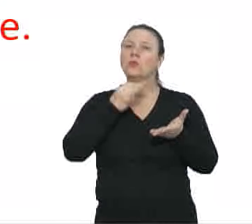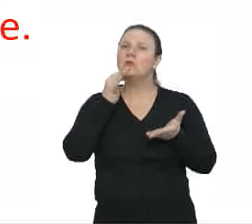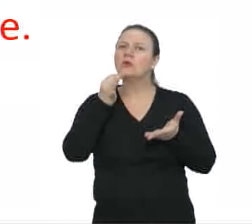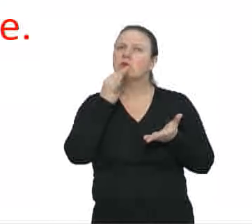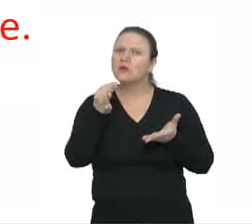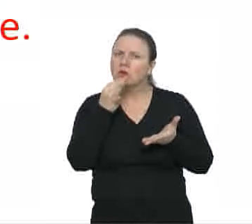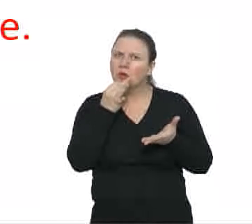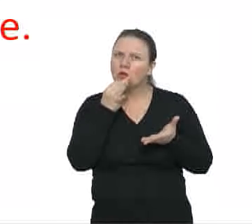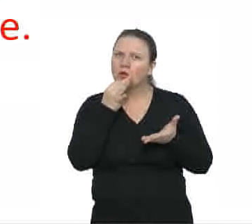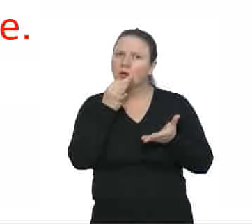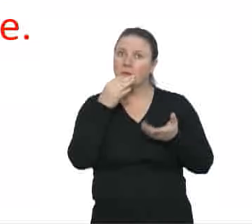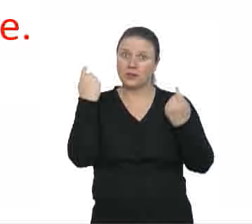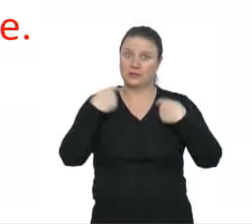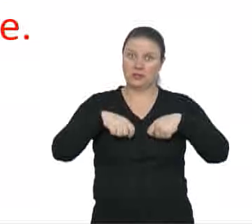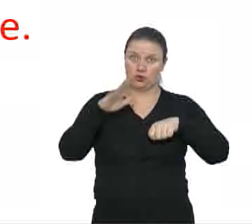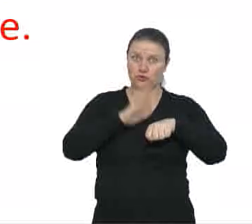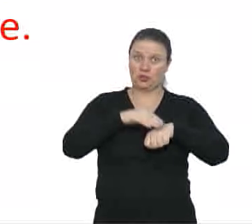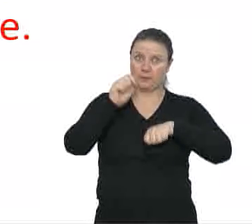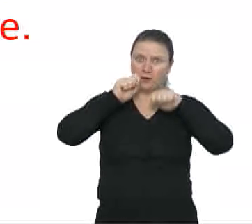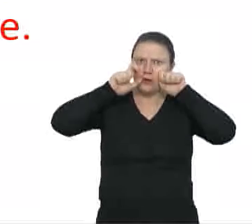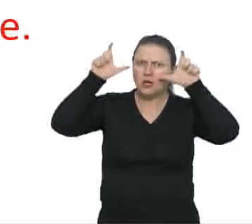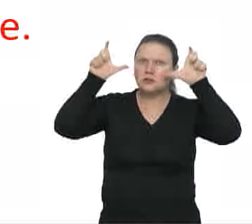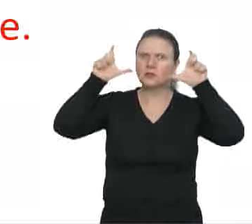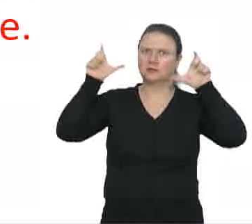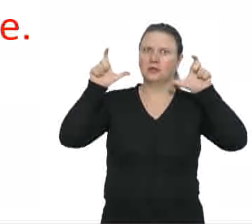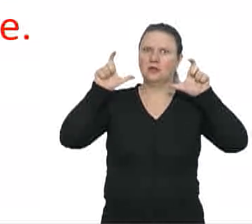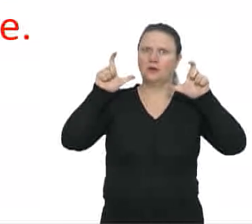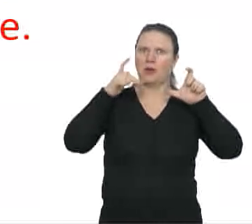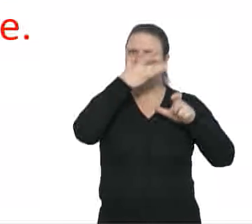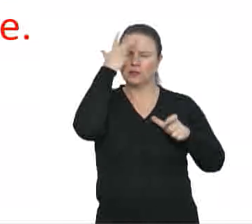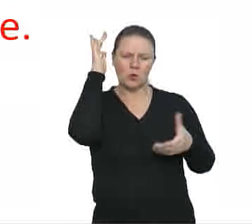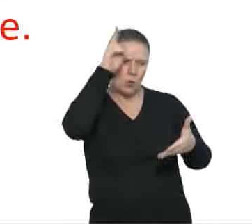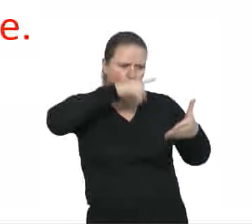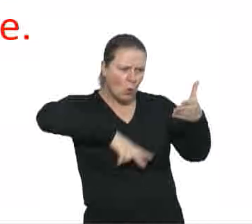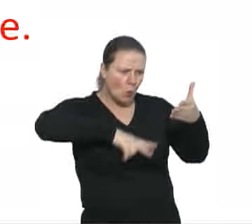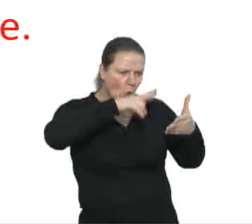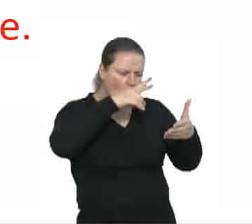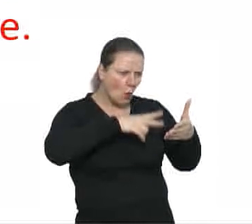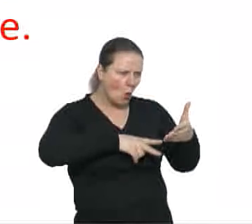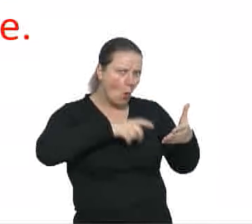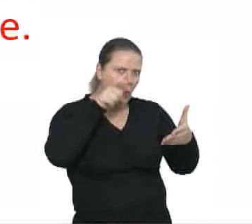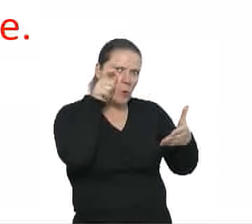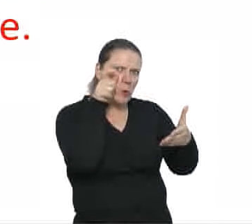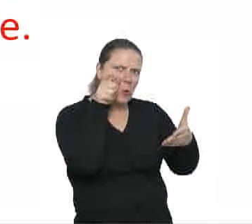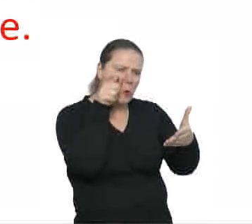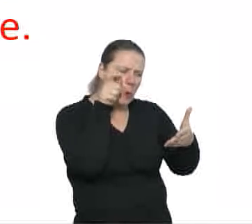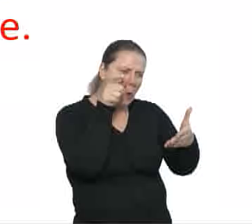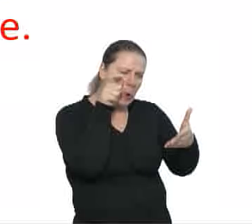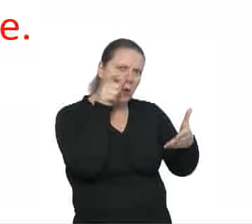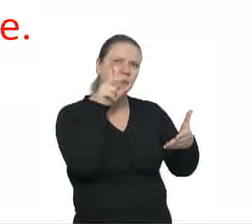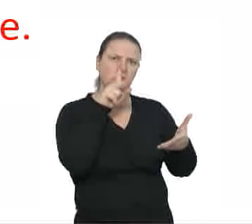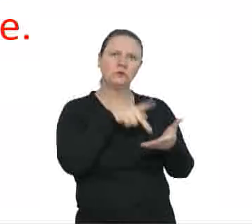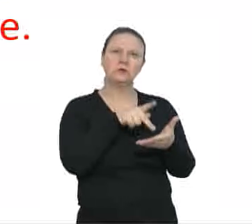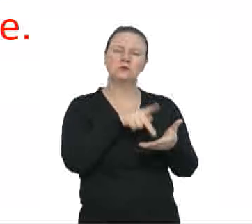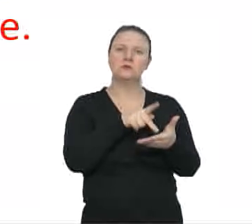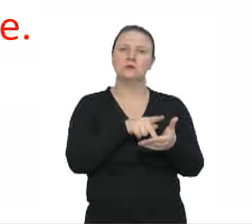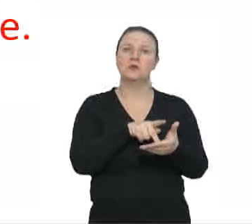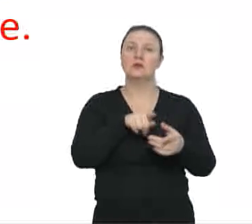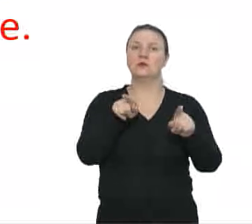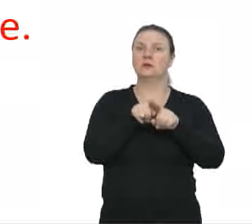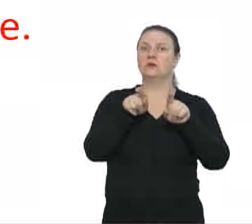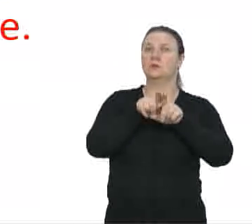título deve ser chamativo para atrair o leitor e apresentar o tema sobre o qual o autor vai